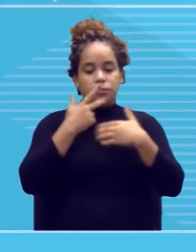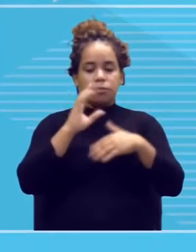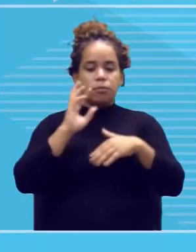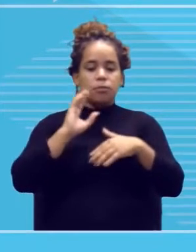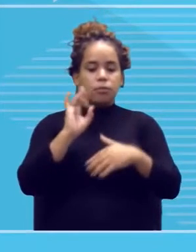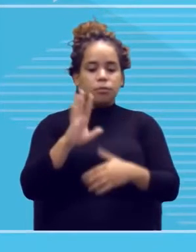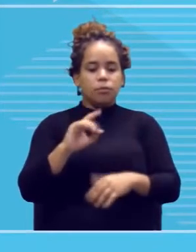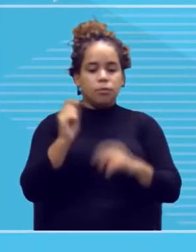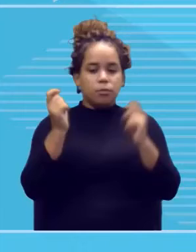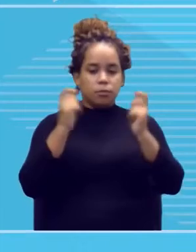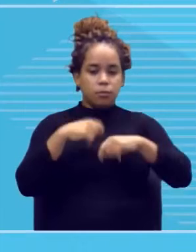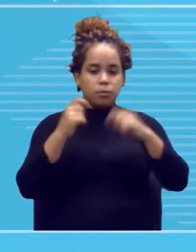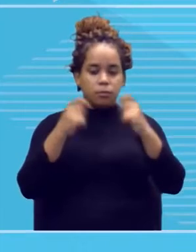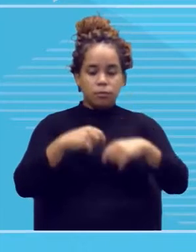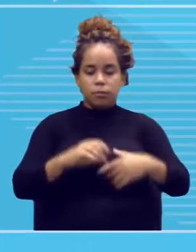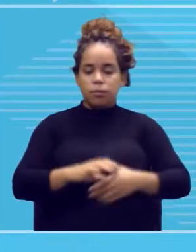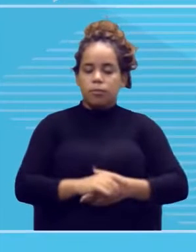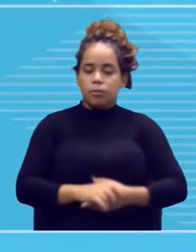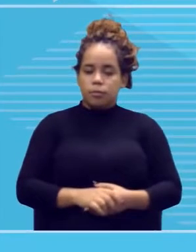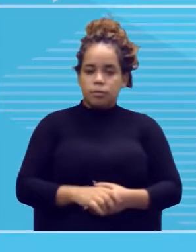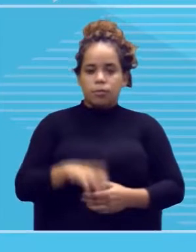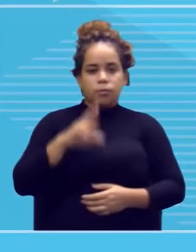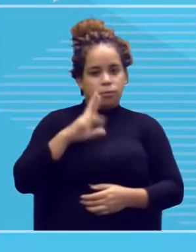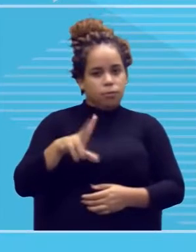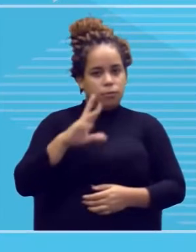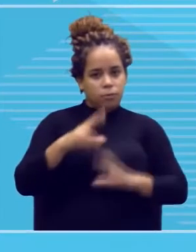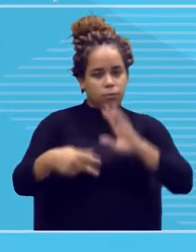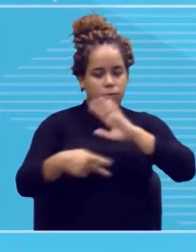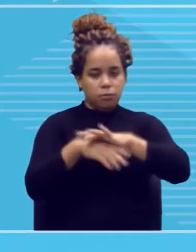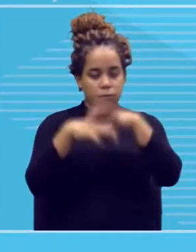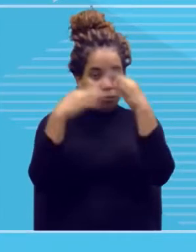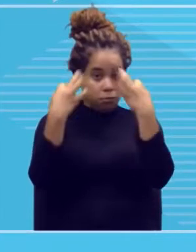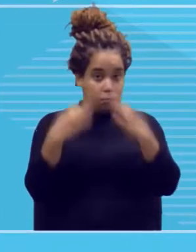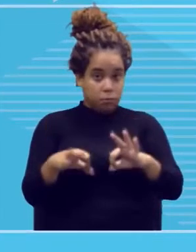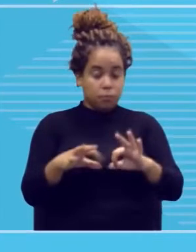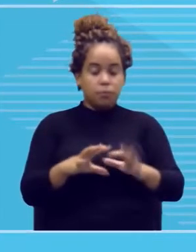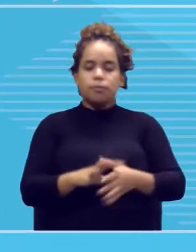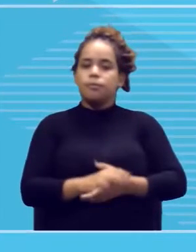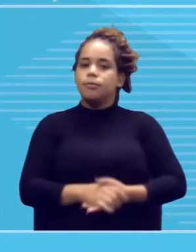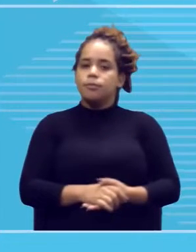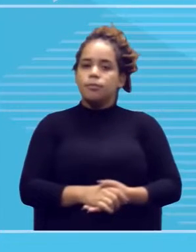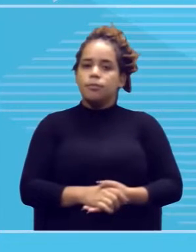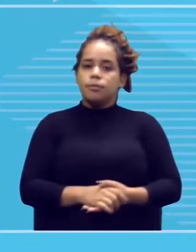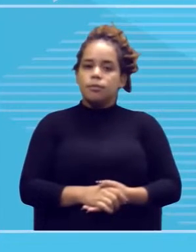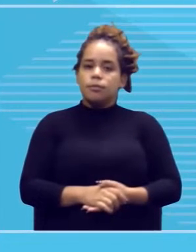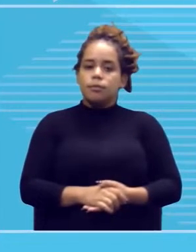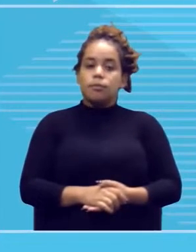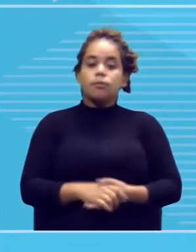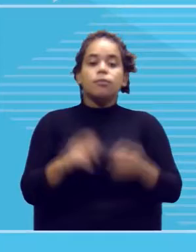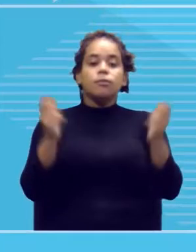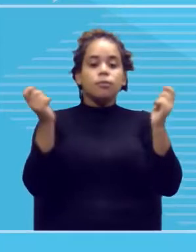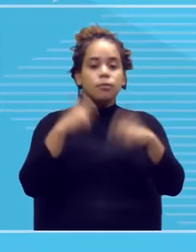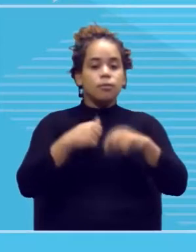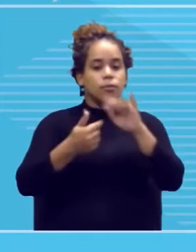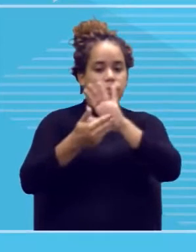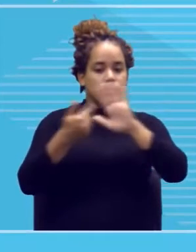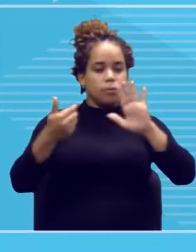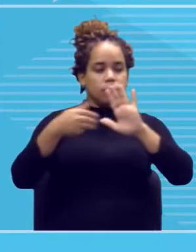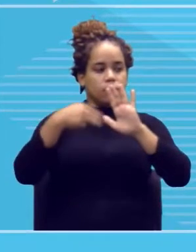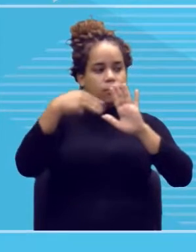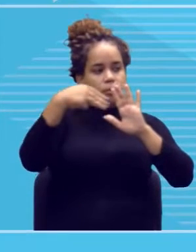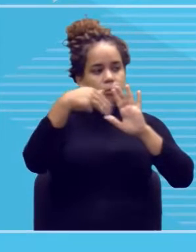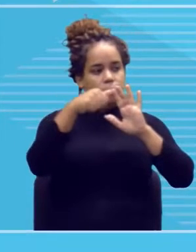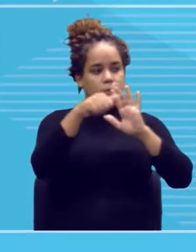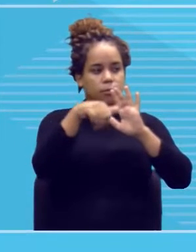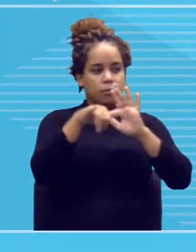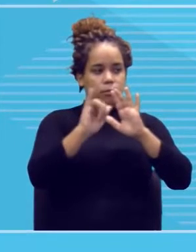possibilidade que algo possível que não é algo certo Tá bem então eu posso utilizar esse naipe posso aqui caberia